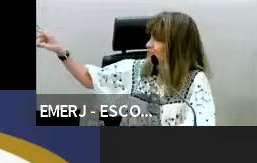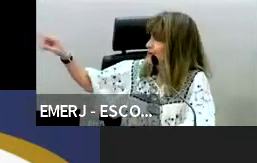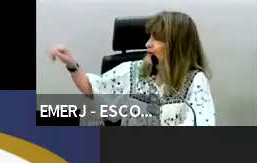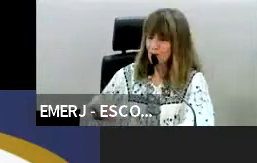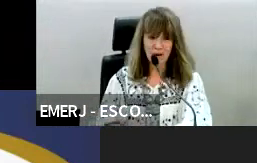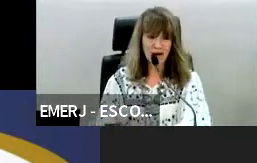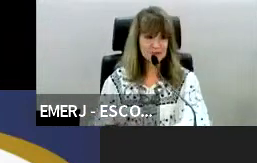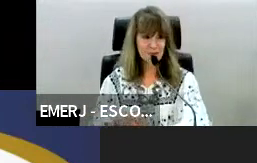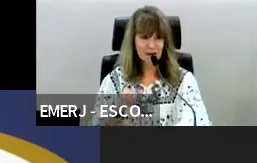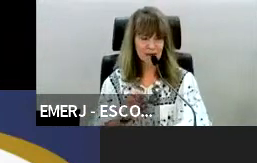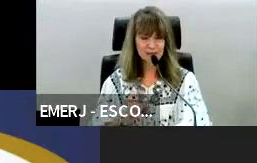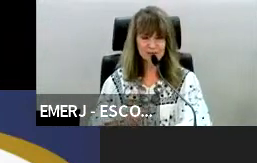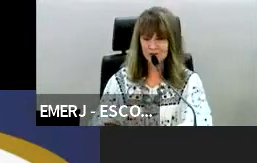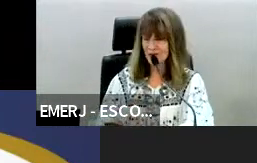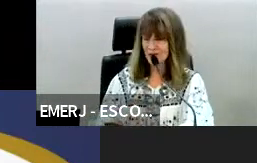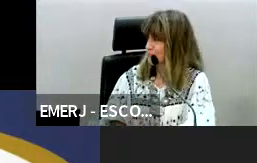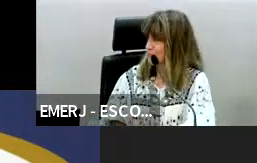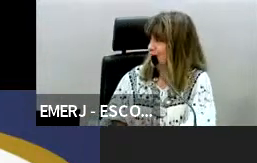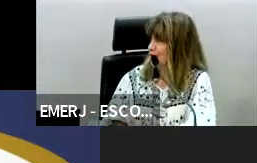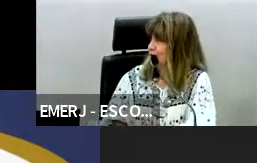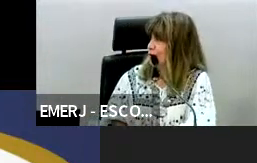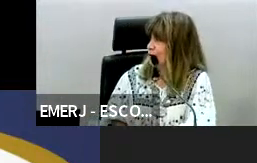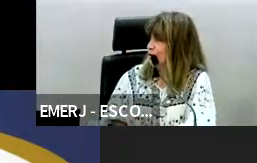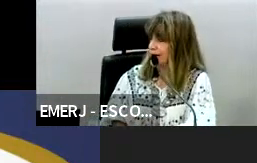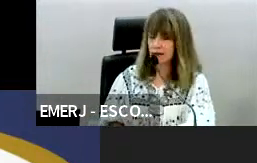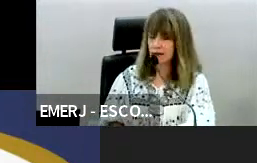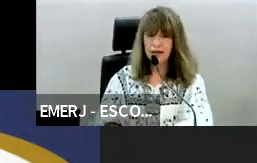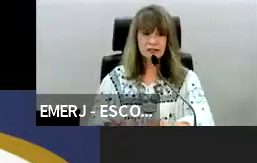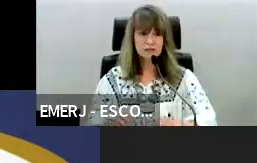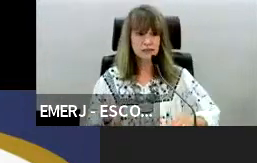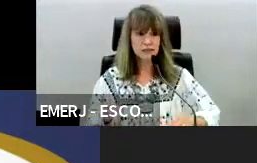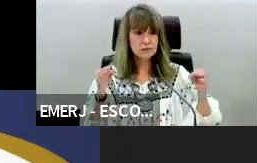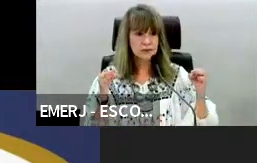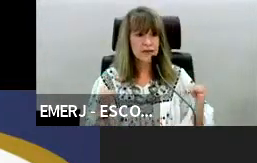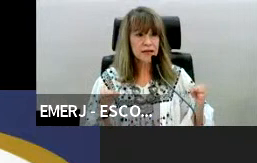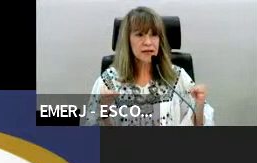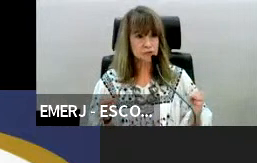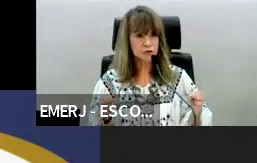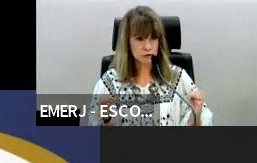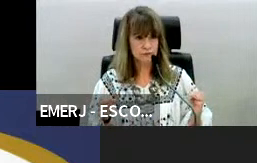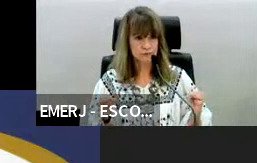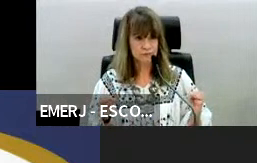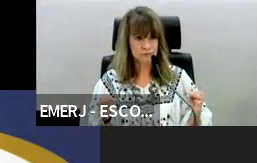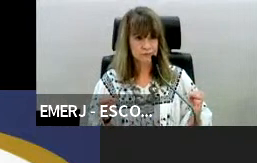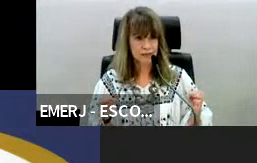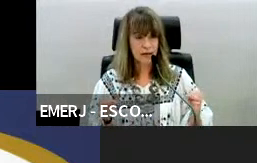para o valor base, pena base é do direito penal. Por quê? Eles são neutros,